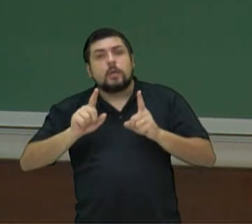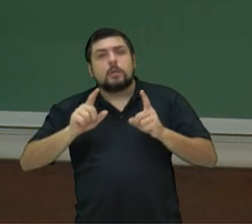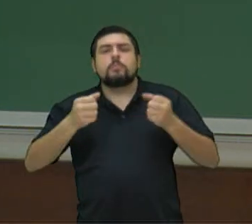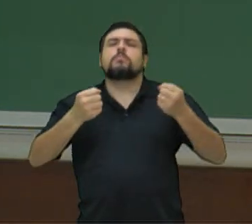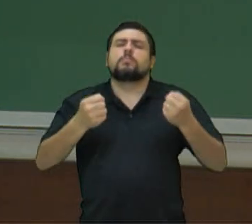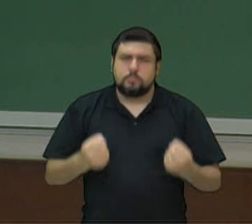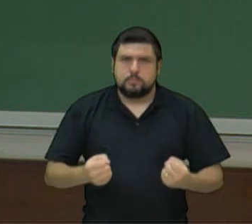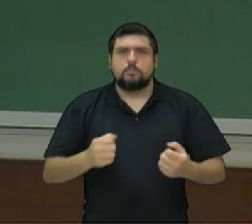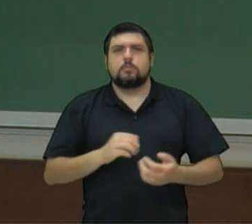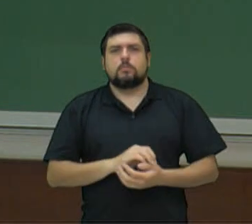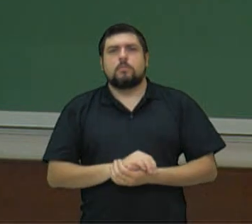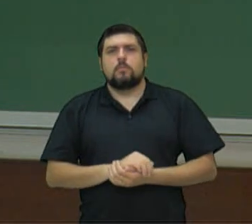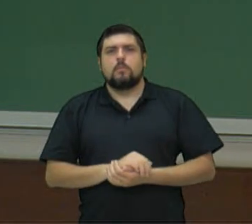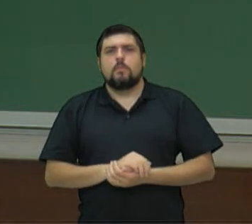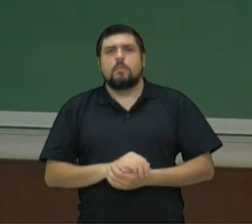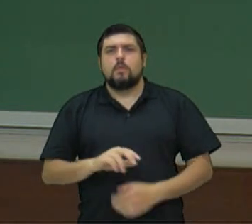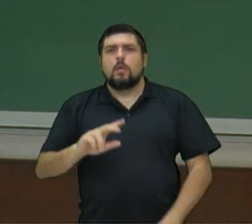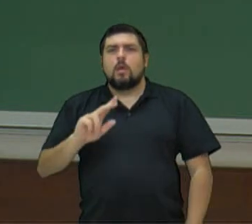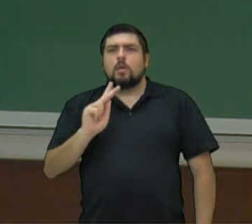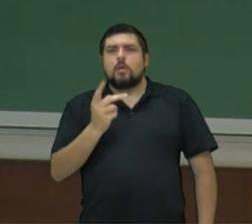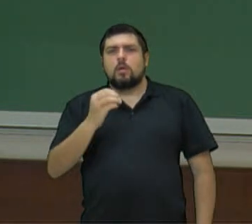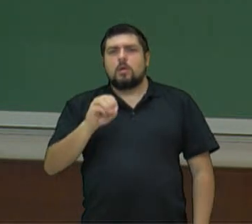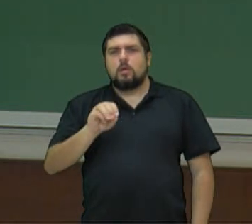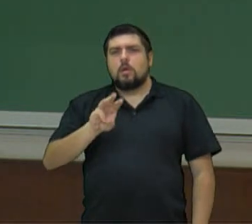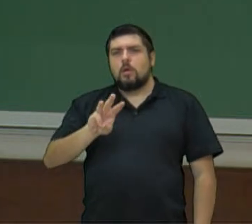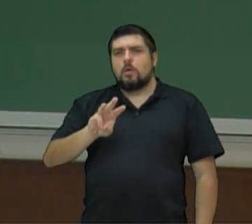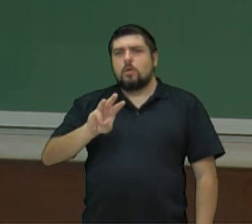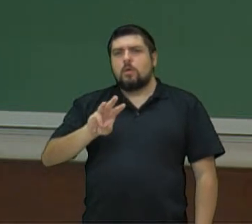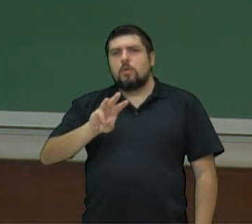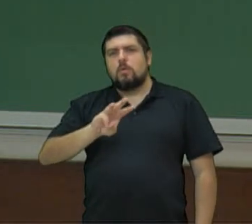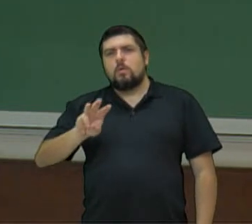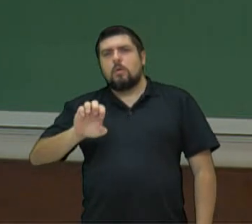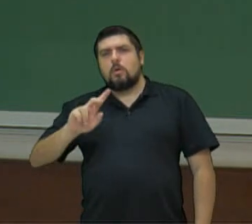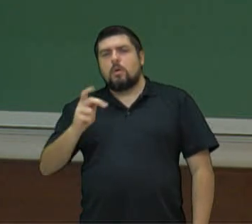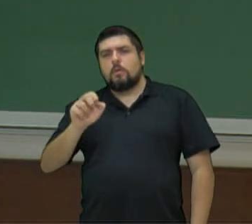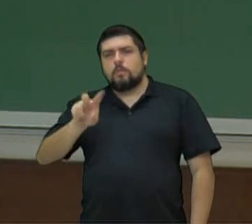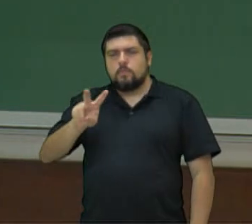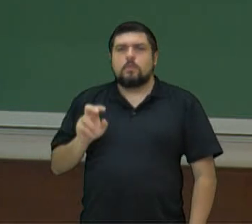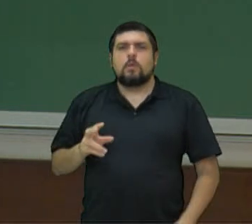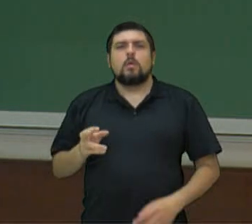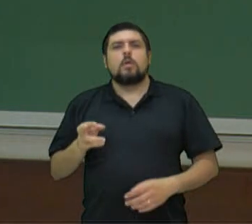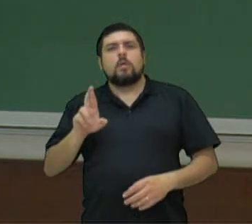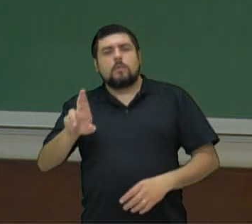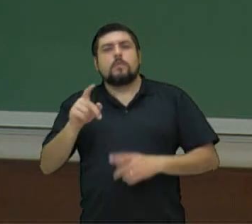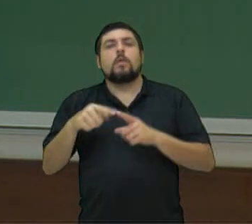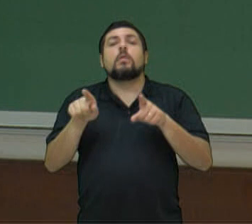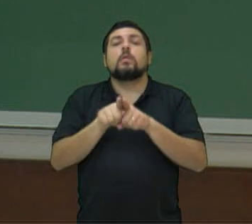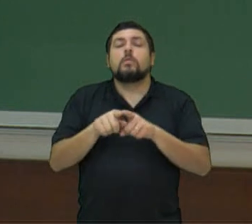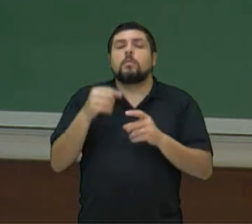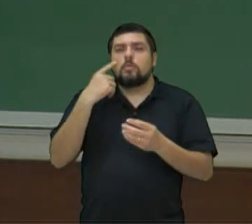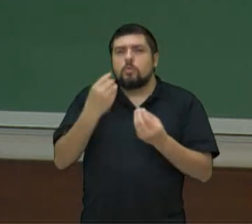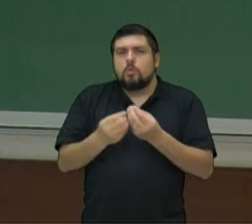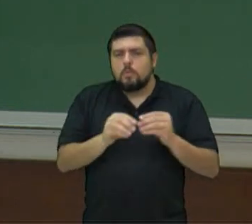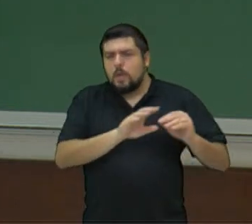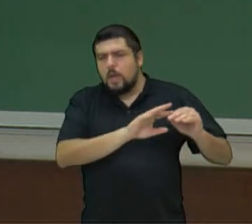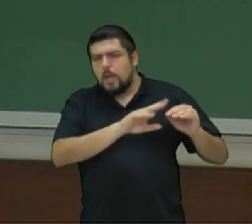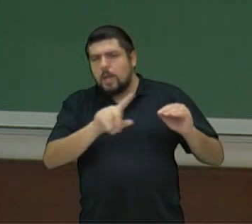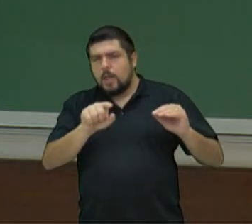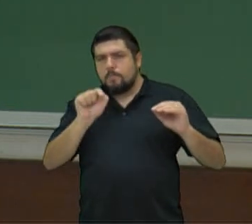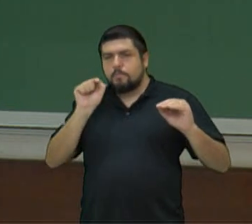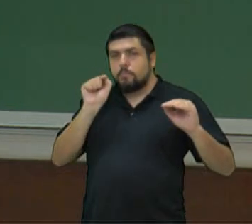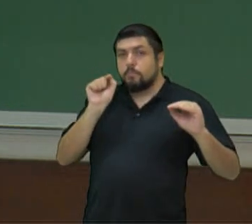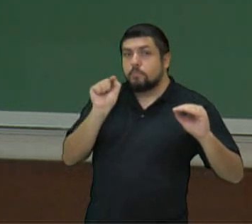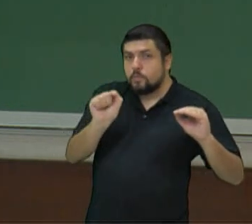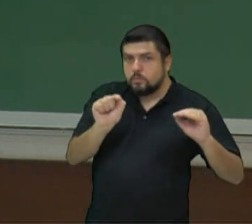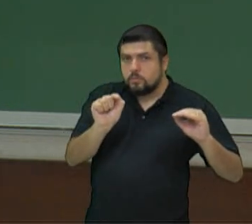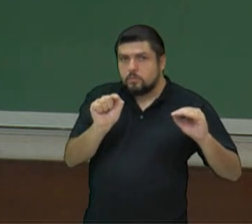however tem essa mesma função, mas nós vamos separar com o ponto. Então, a primeira frase, o ponto final, e depois eu começo a segunda